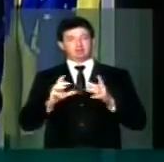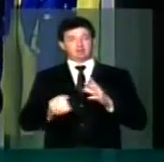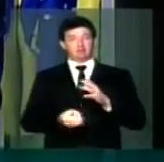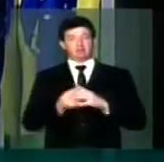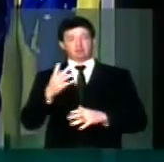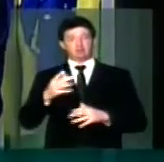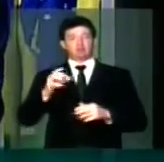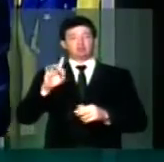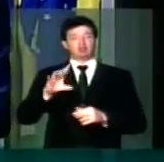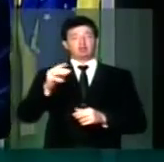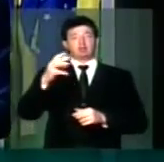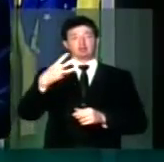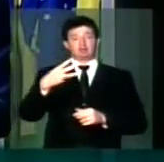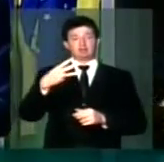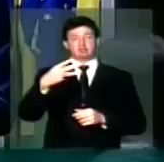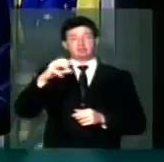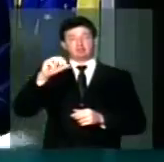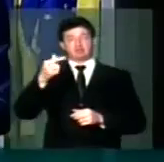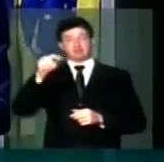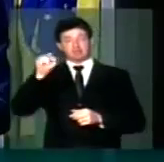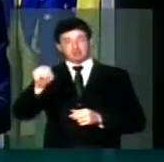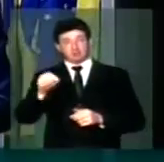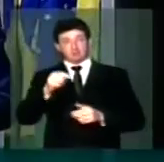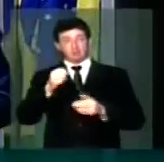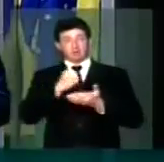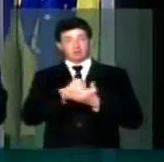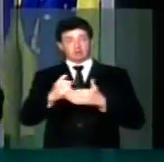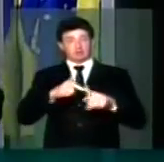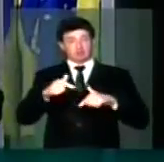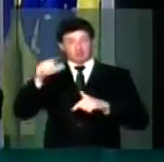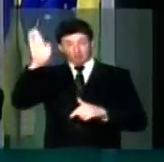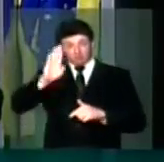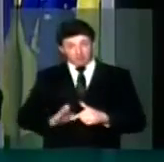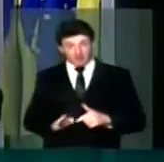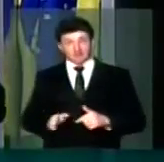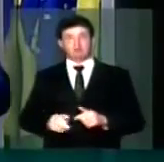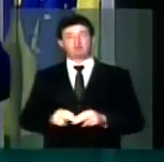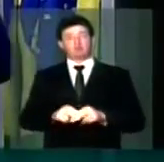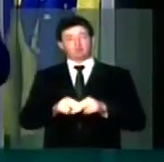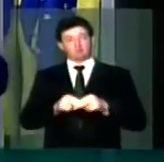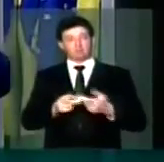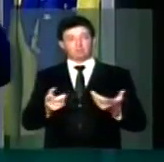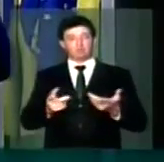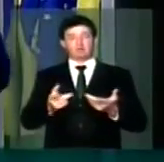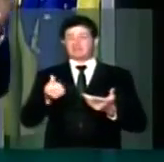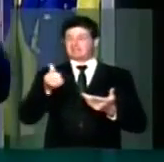apenas 397 mil empregos no Brasil, com a queda de